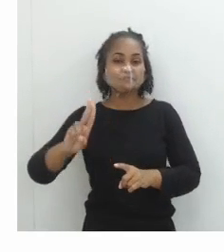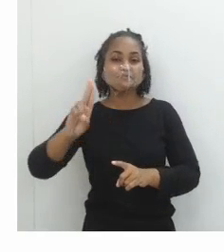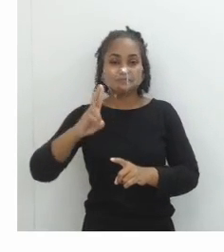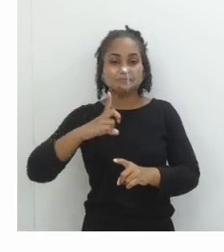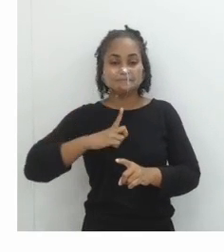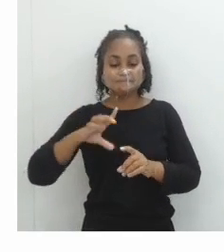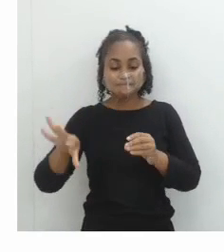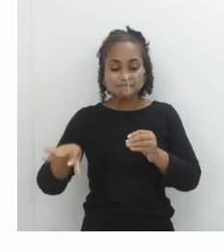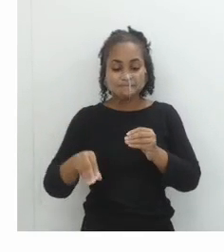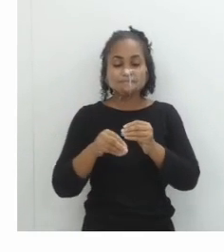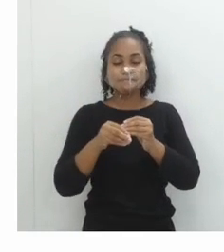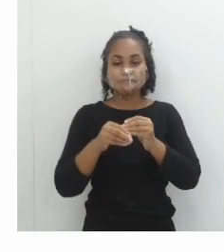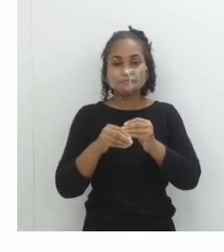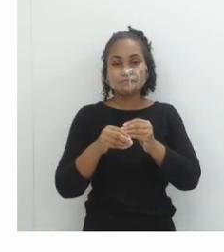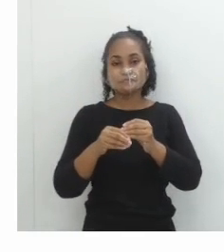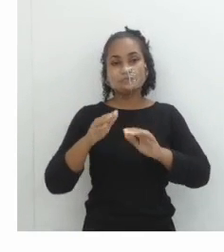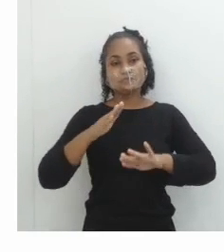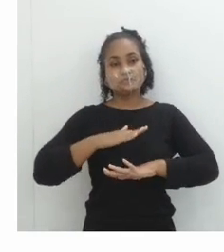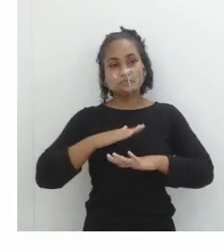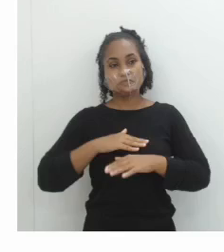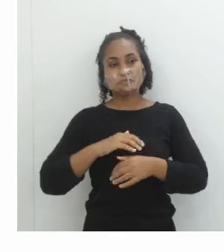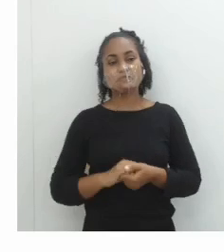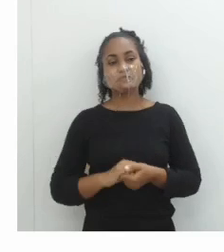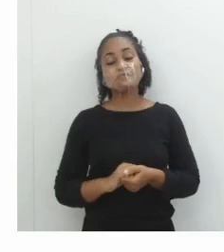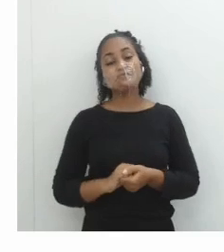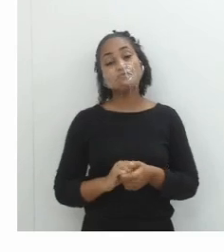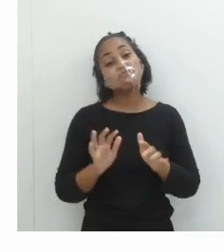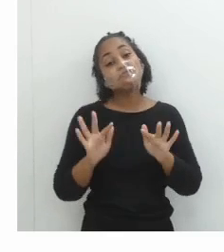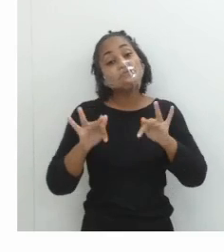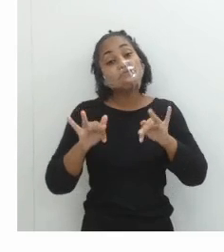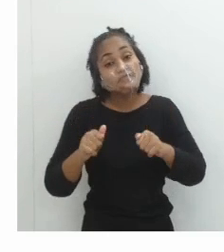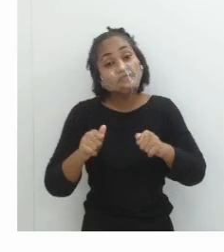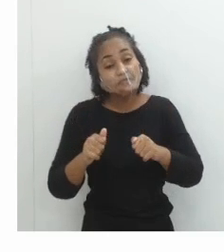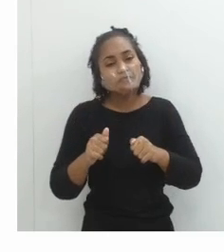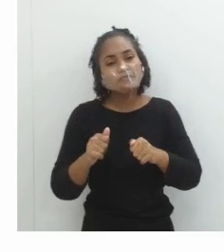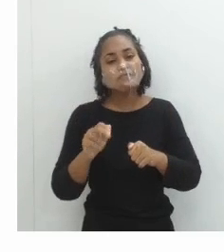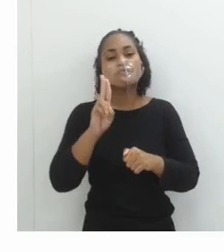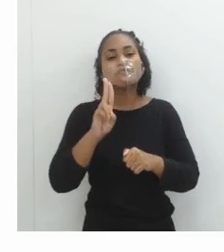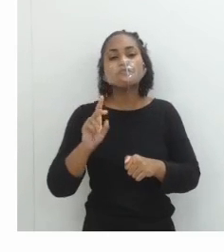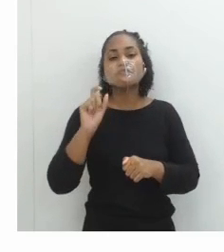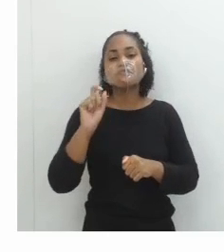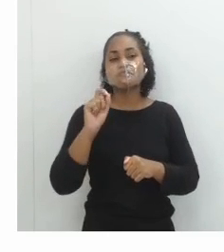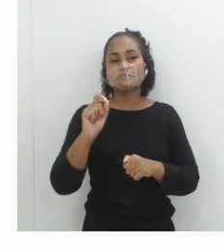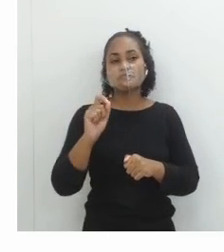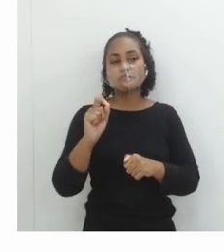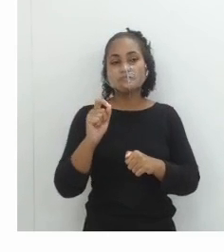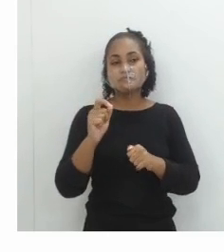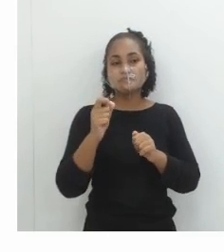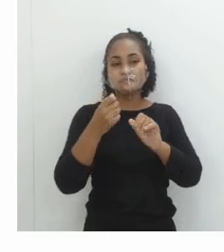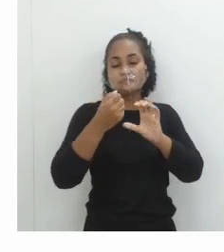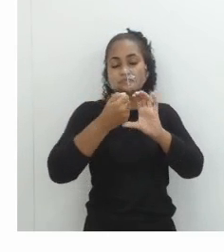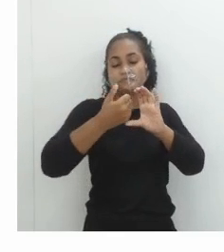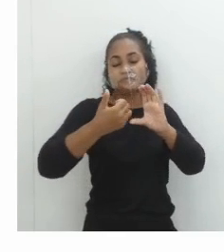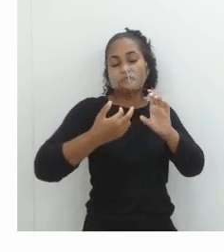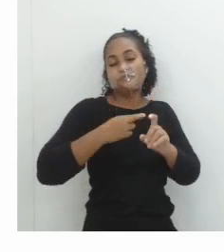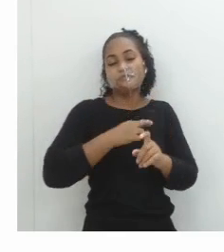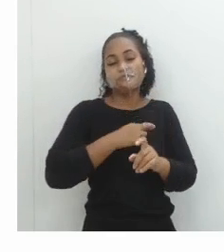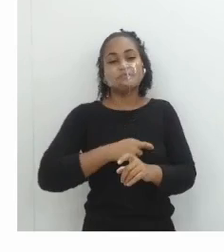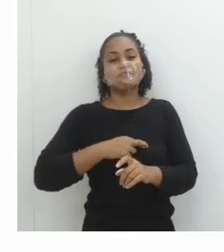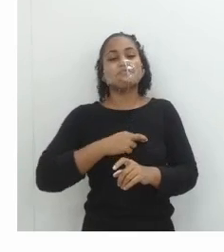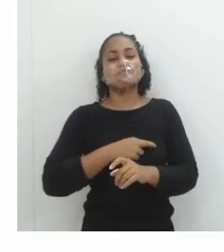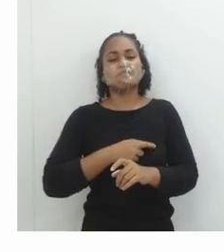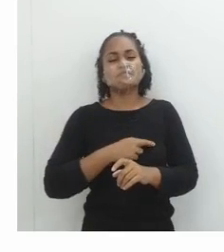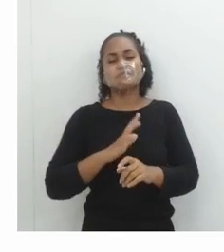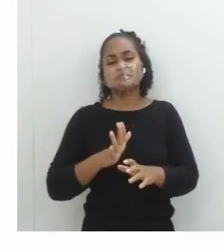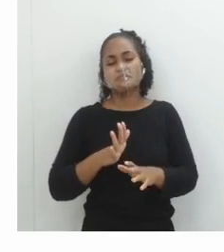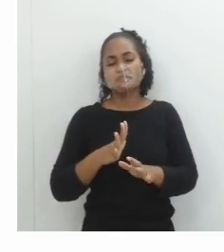para empregar no seu corpo. E por fim, a gente vai utilizar a subjetividade romântica. O que é uma coisa